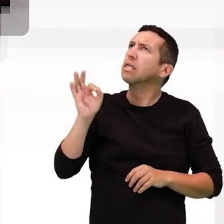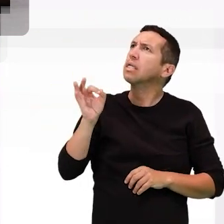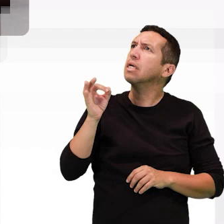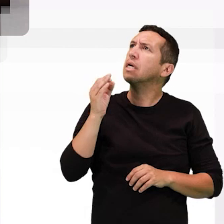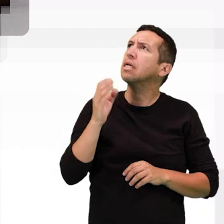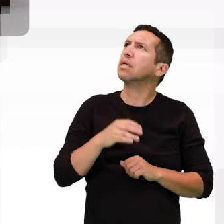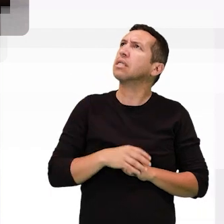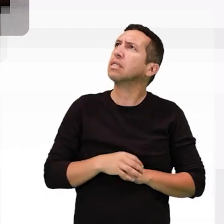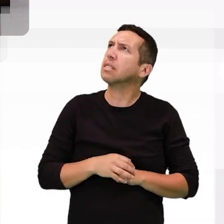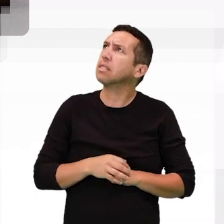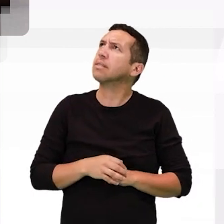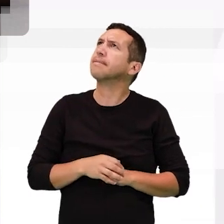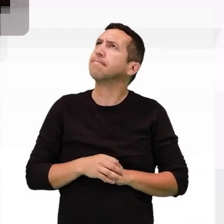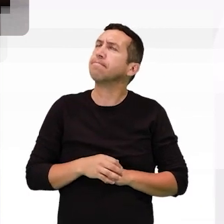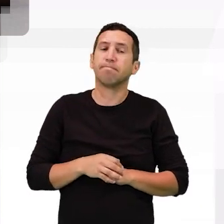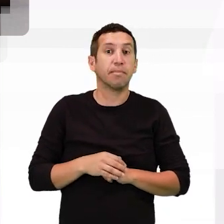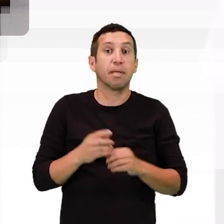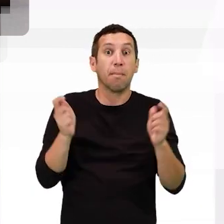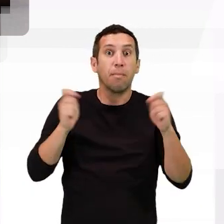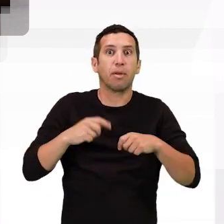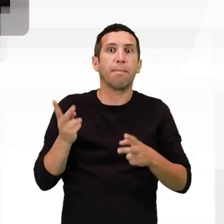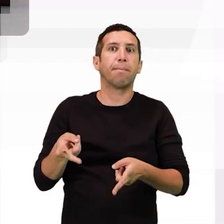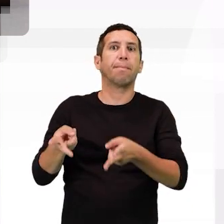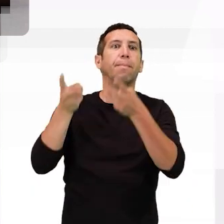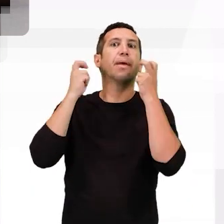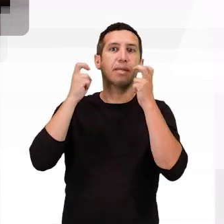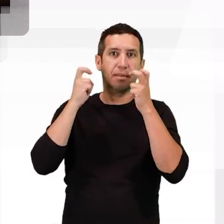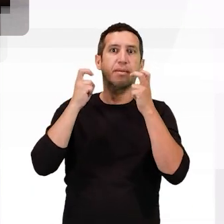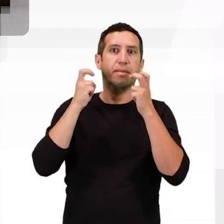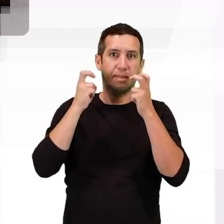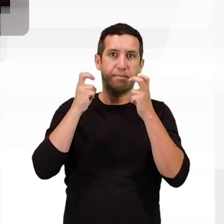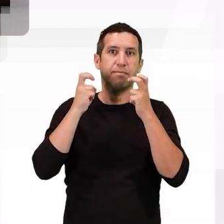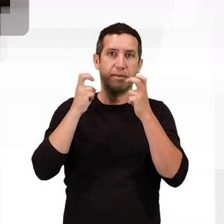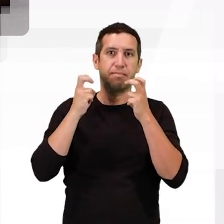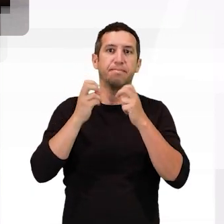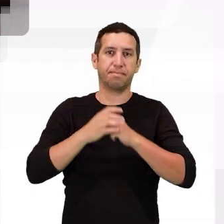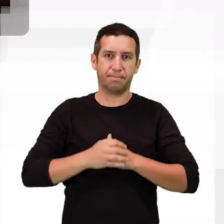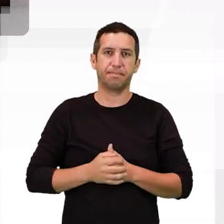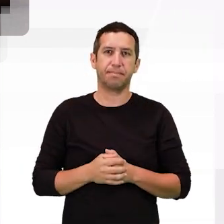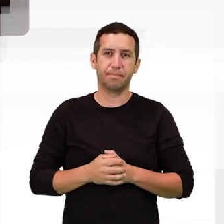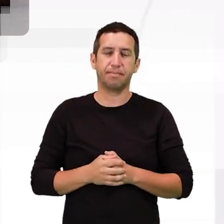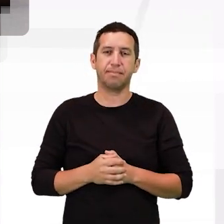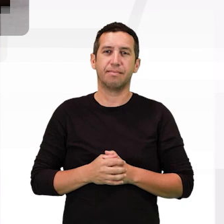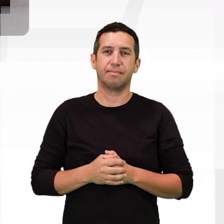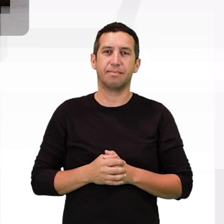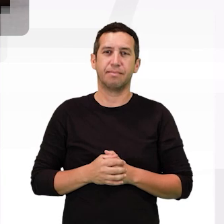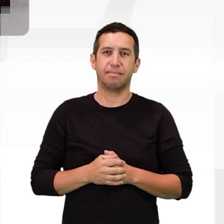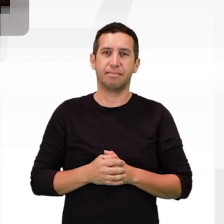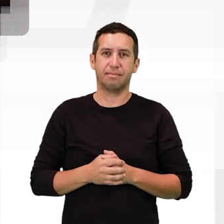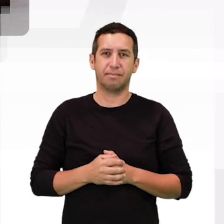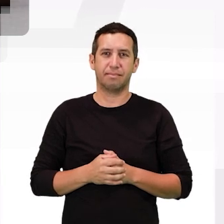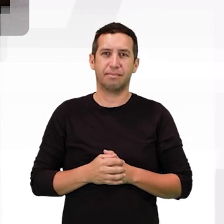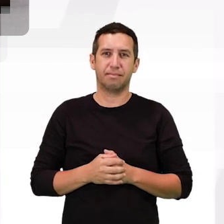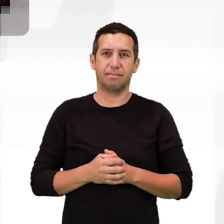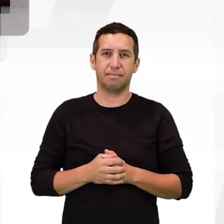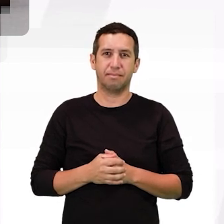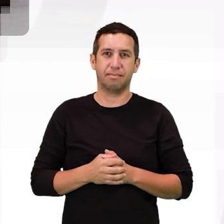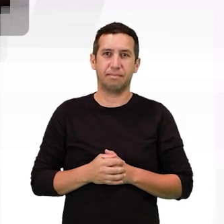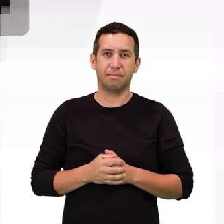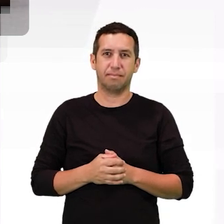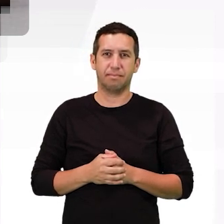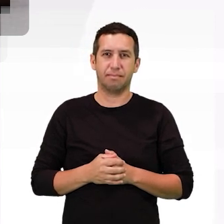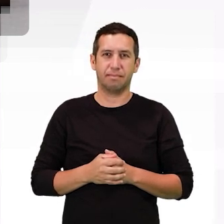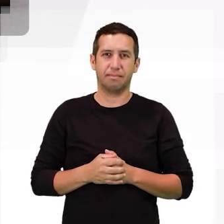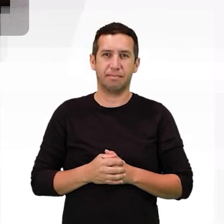essa advertência a respeito da diferença entre a